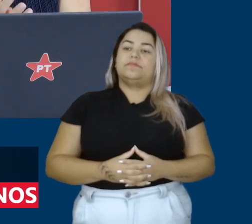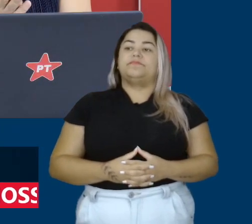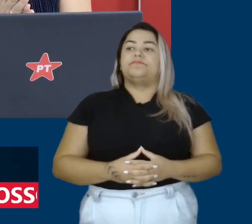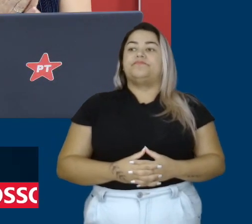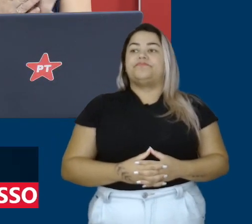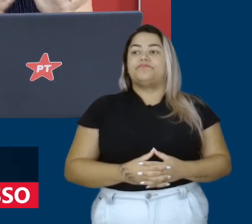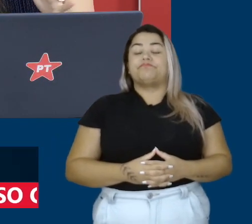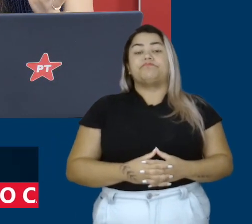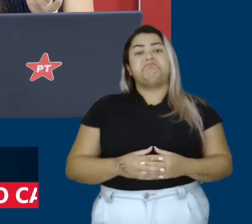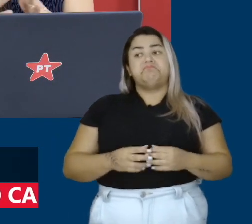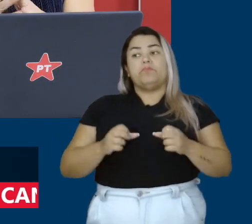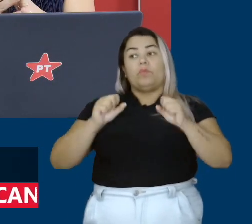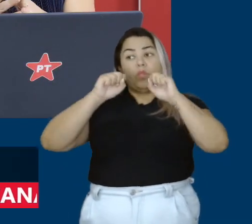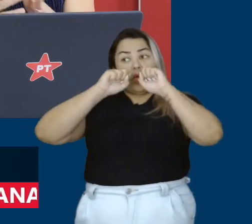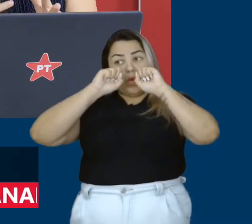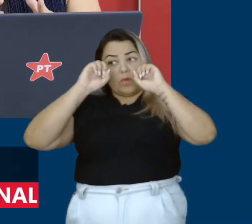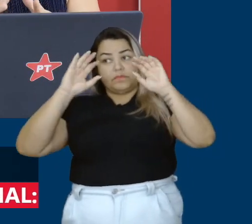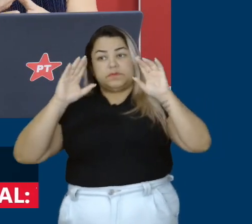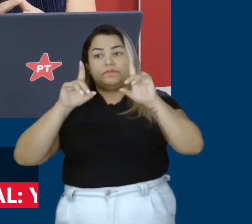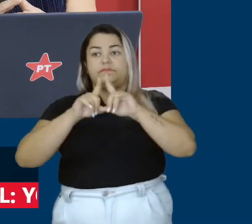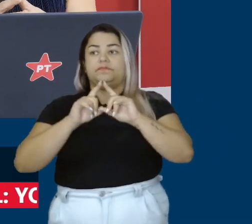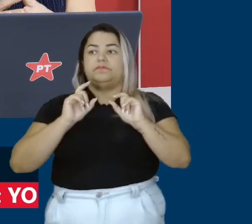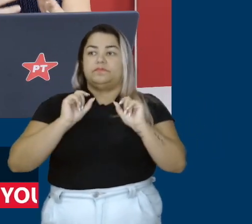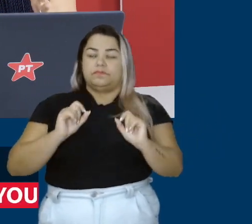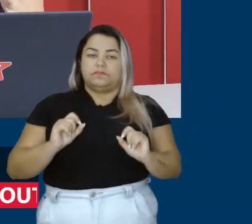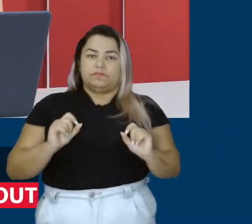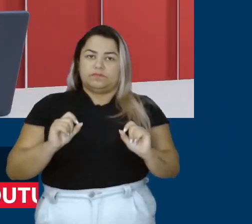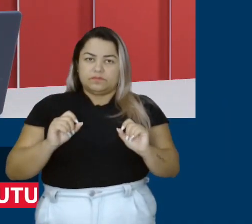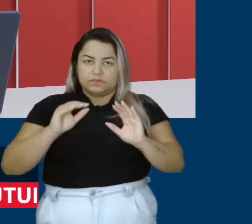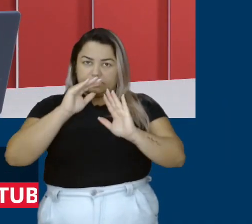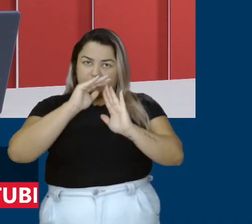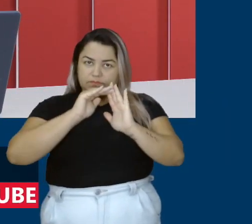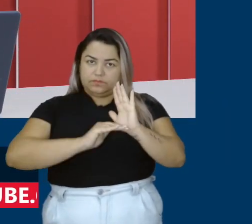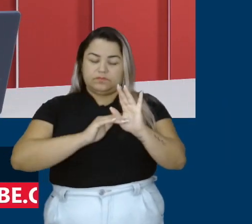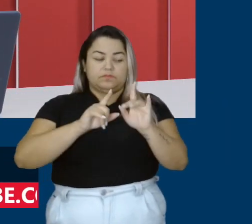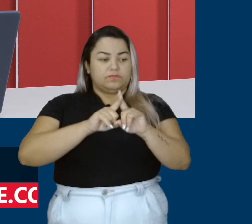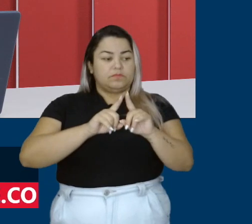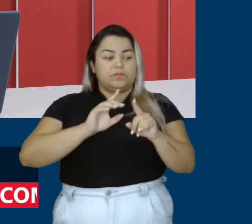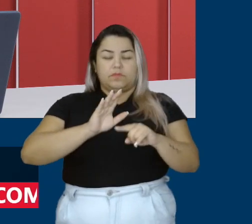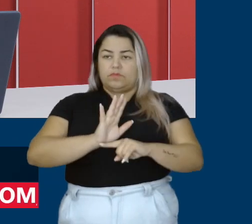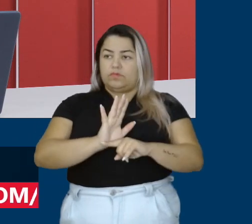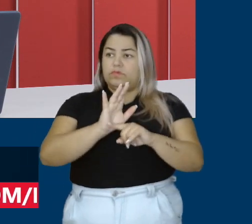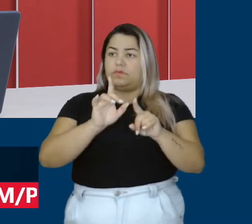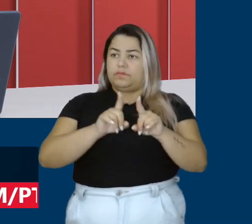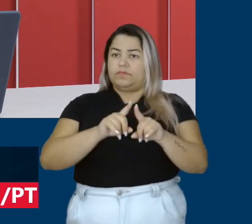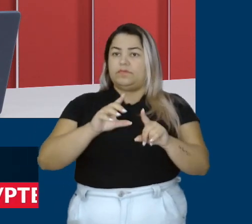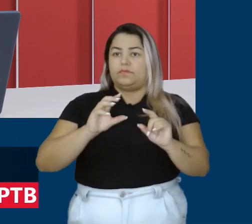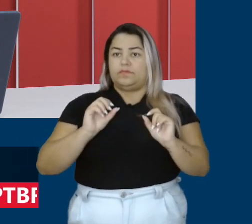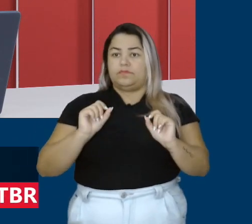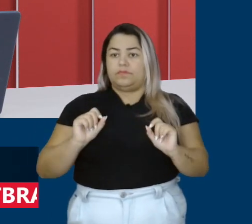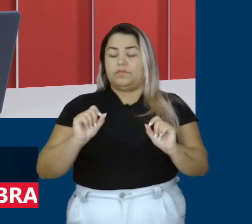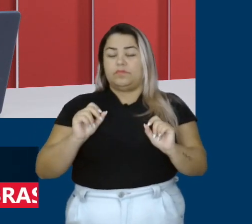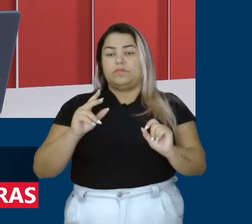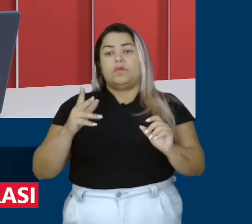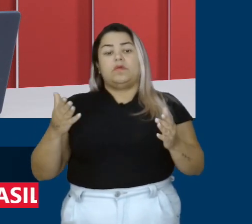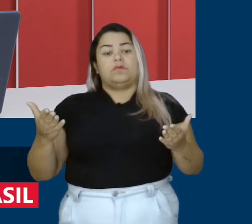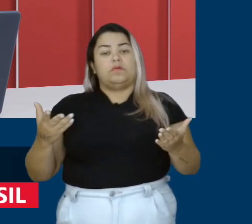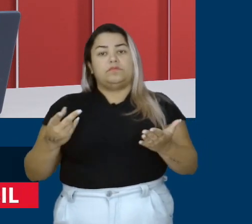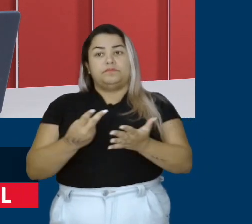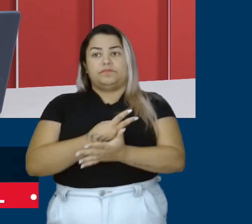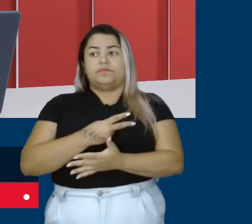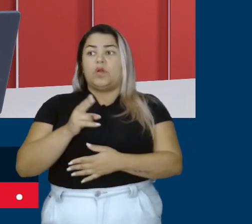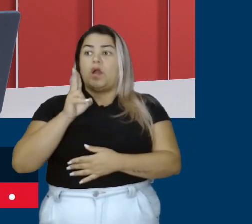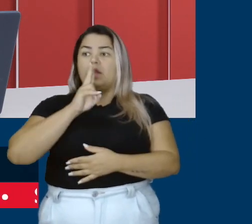Camille, só para esclarecer aqui também uma questão, um ponto, né? Se o programa ele atende somente o semiárido, porque a gente está passando aí por uma